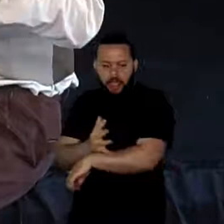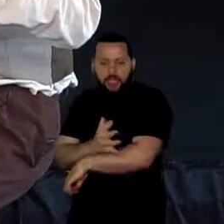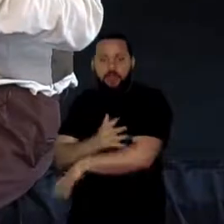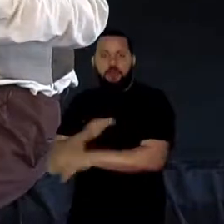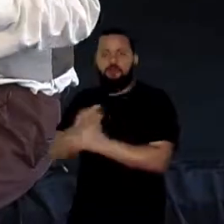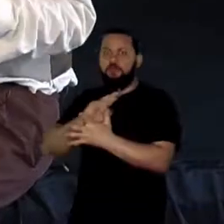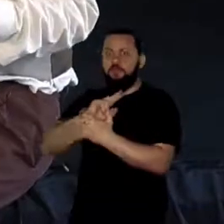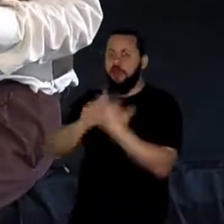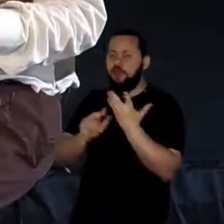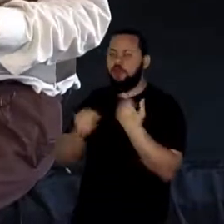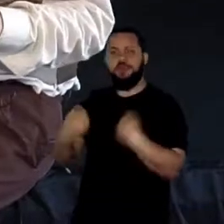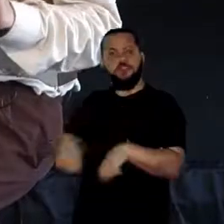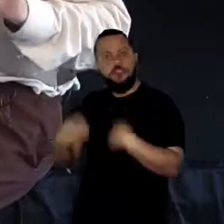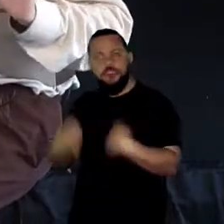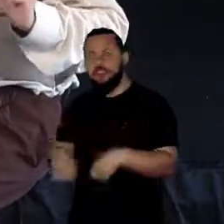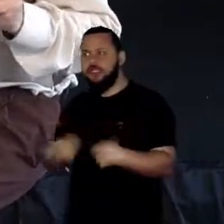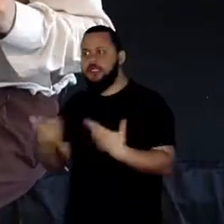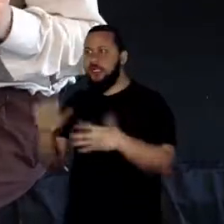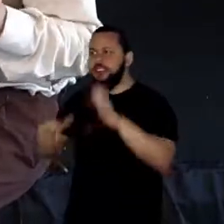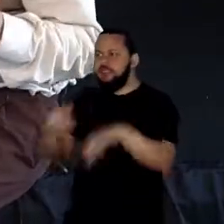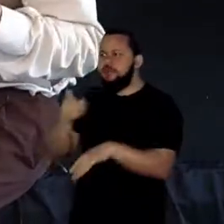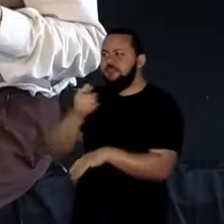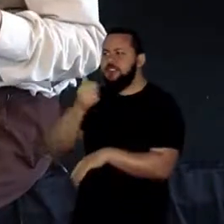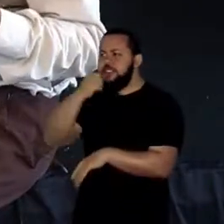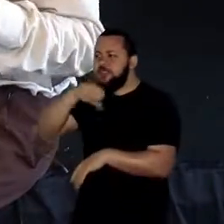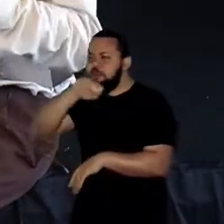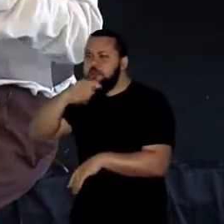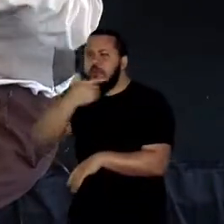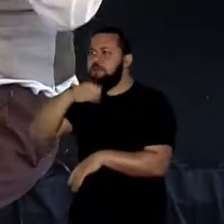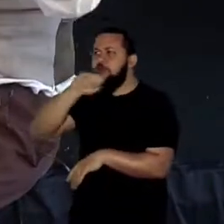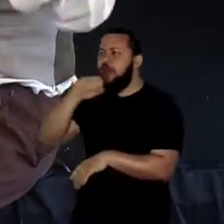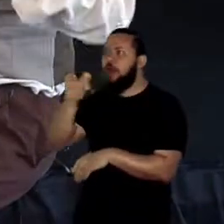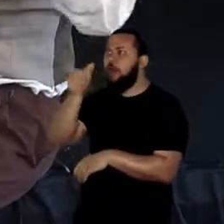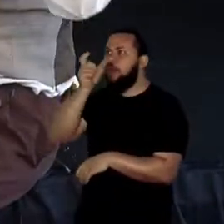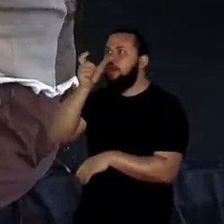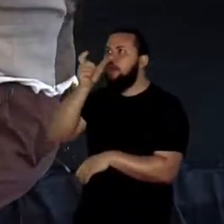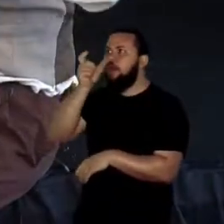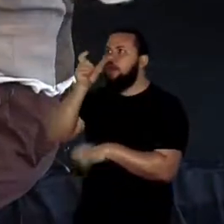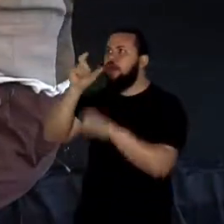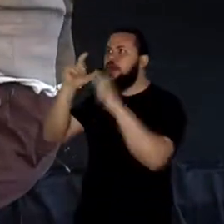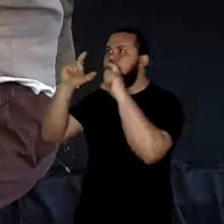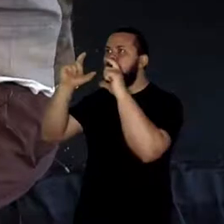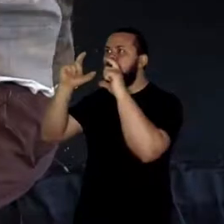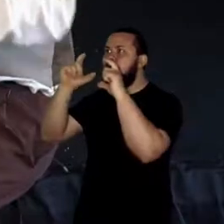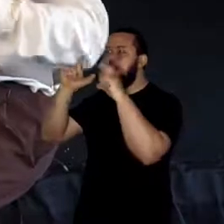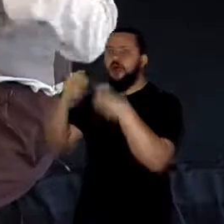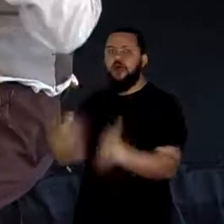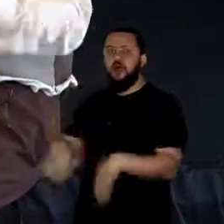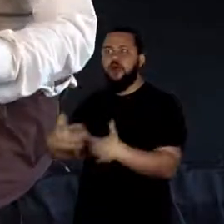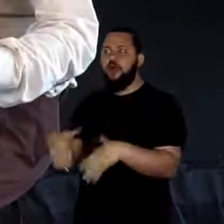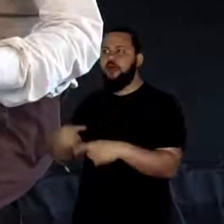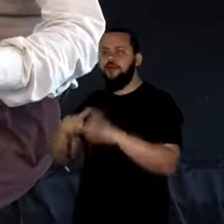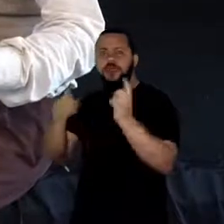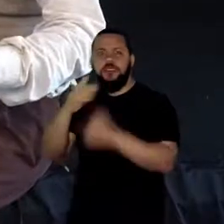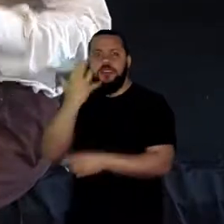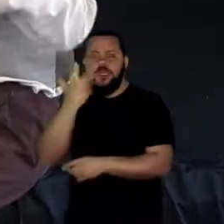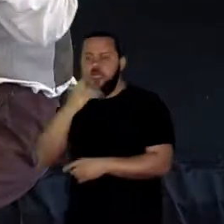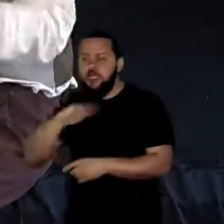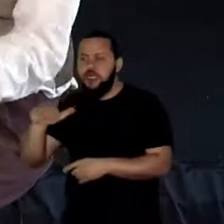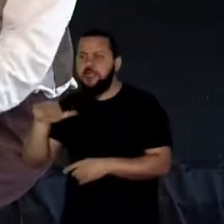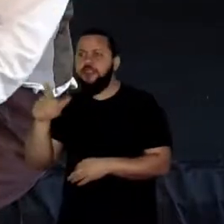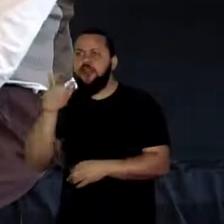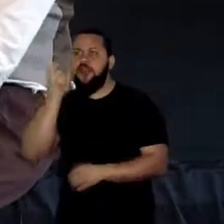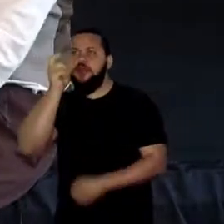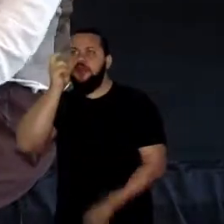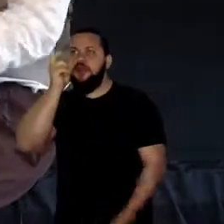os pais ficam um pouco assustados, mas a criança está ali grudada, porque ela tem a sua índole, ela tem a sua personalidade, e ela entra também na brincadeira